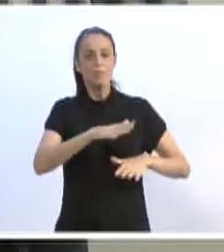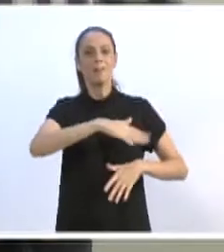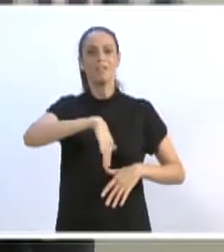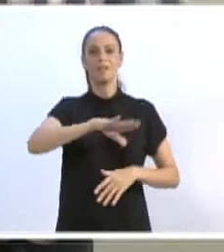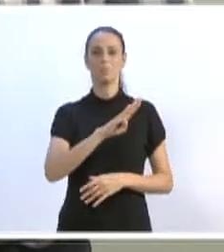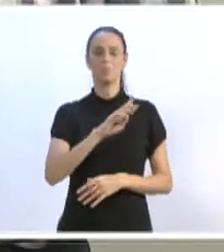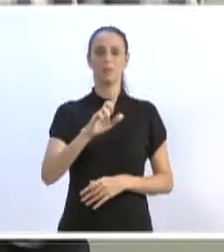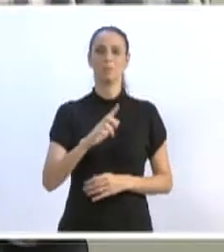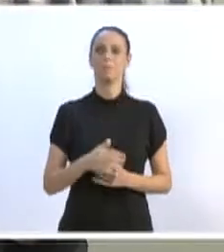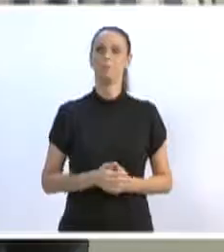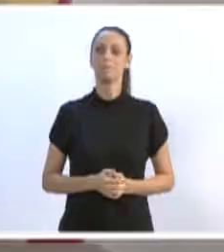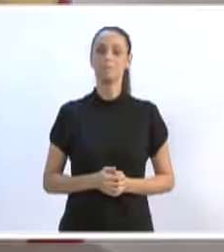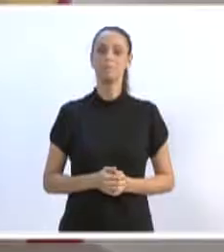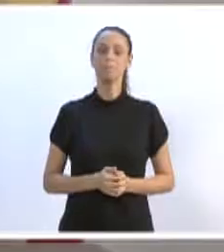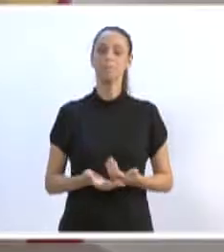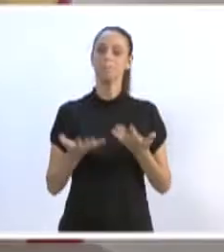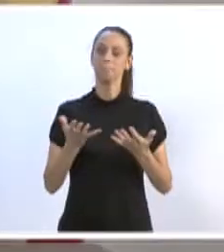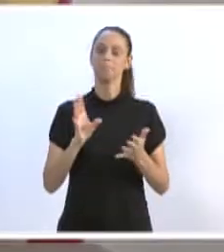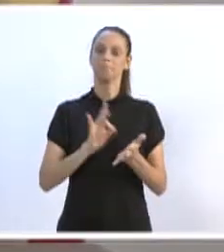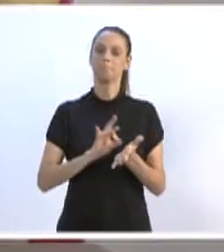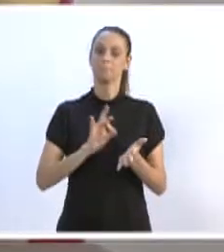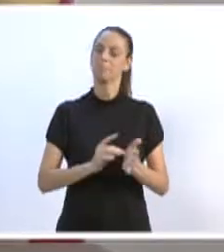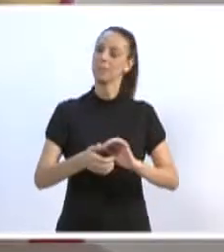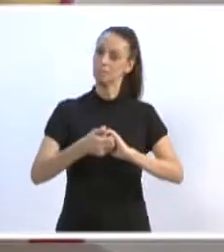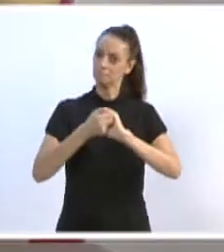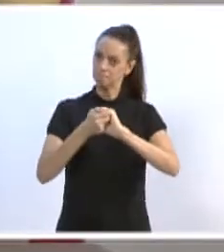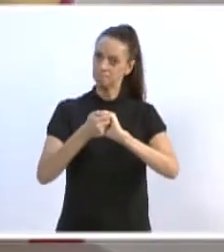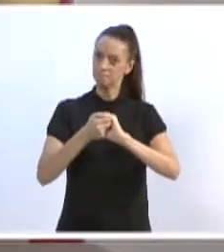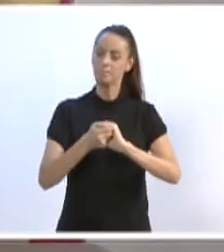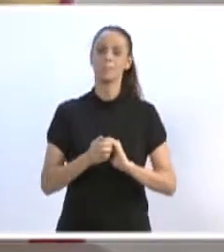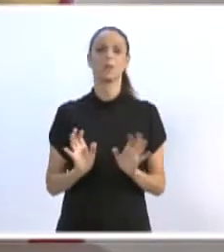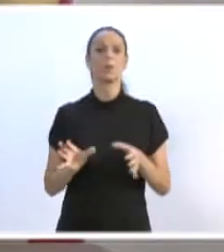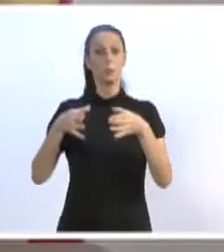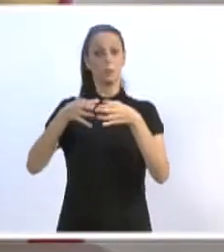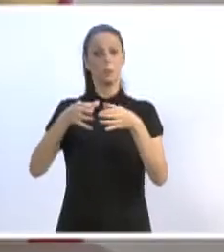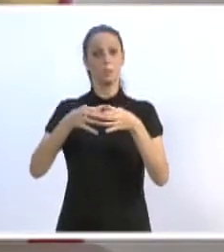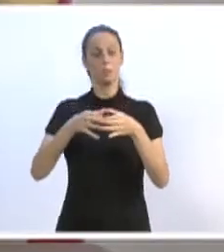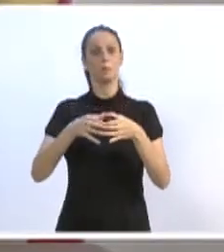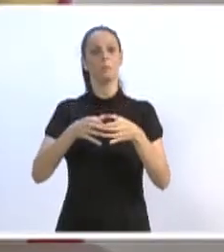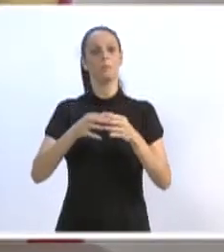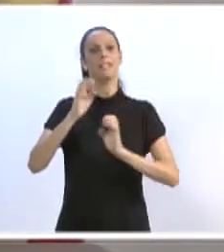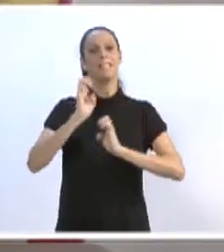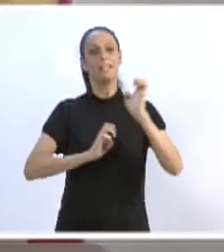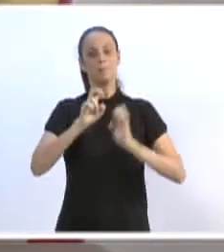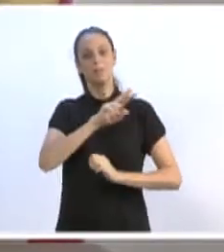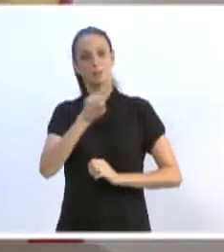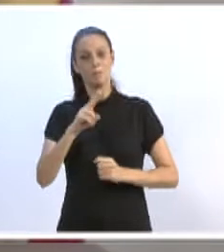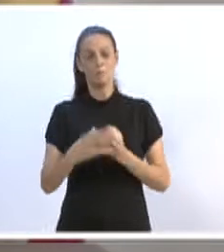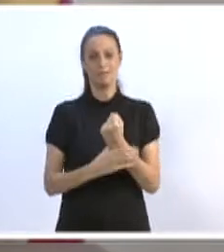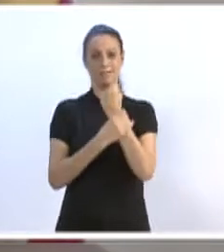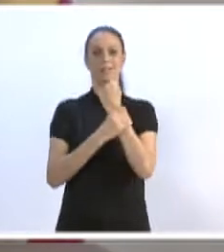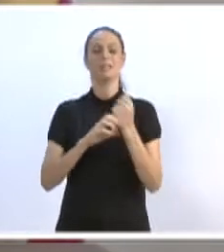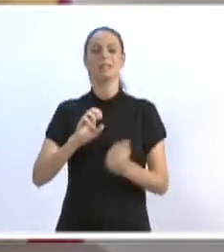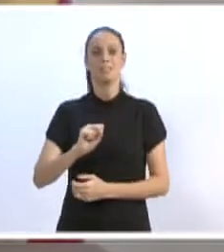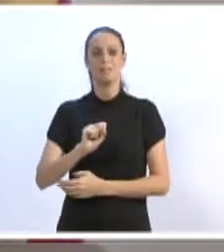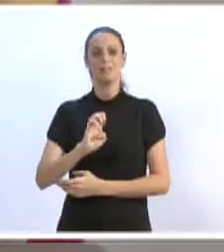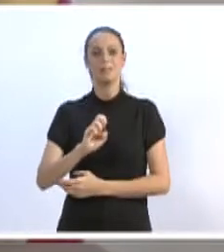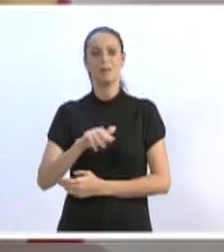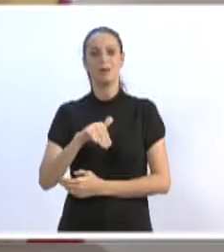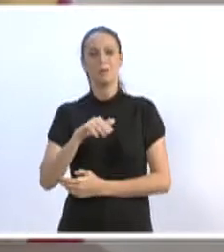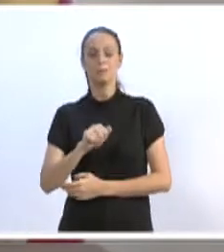valorização do trabalhador blumenauense, do empreendedor, do empresário, daquele que gera riqueza, gera